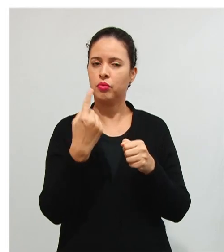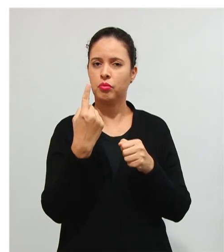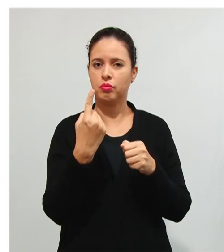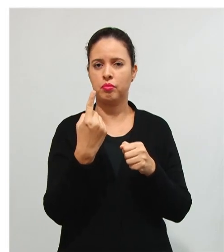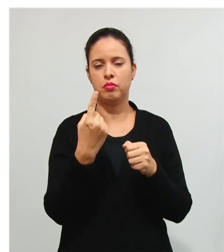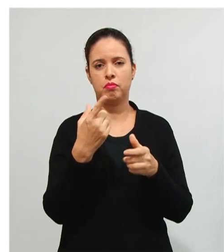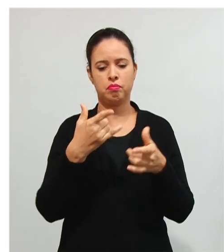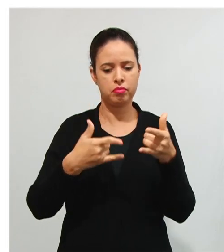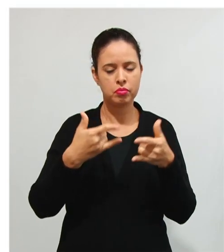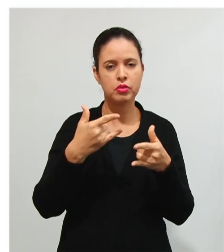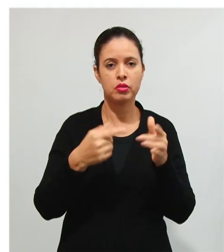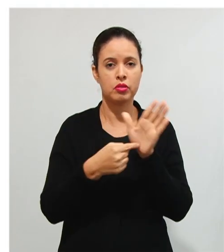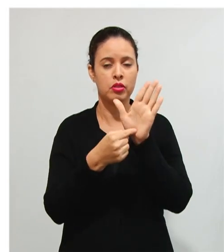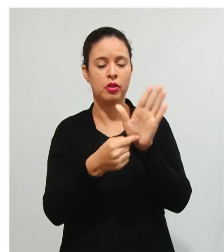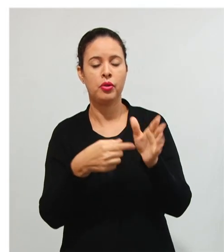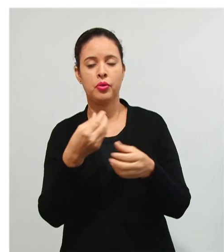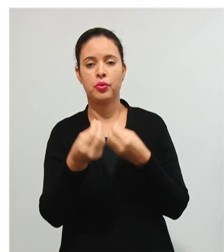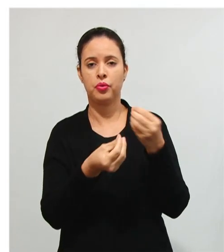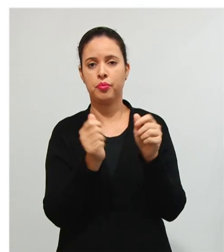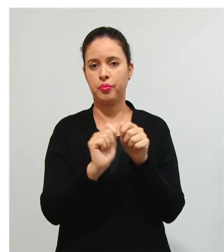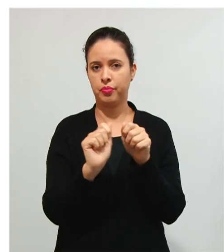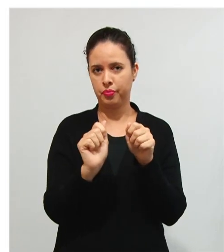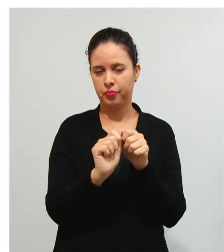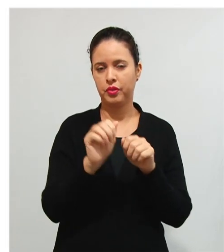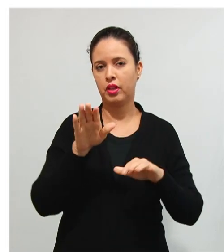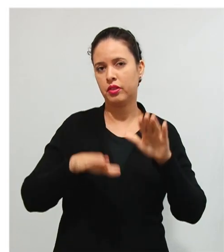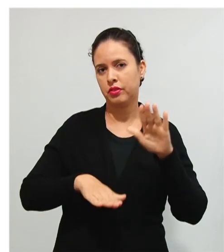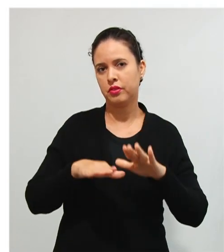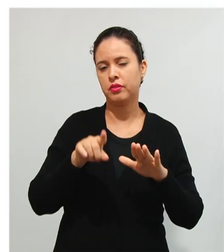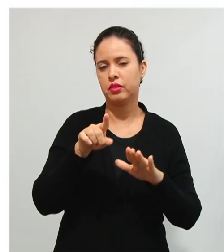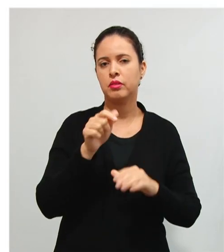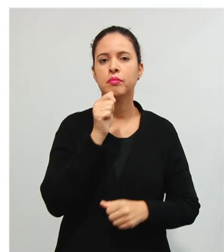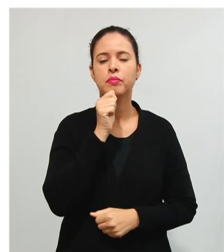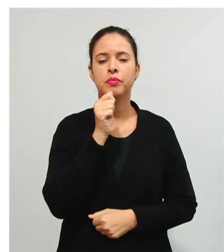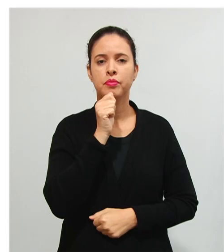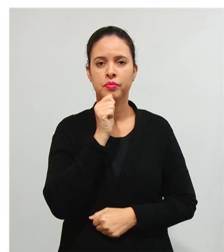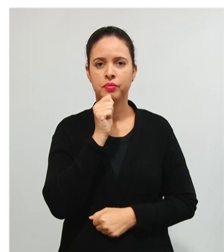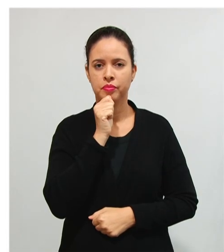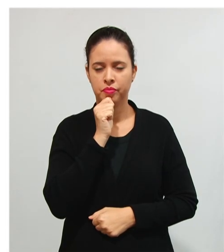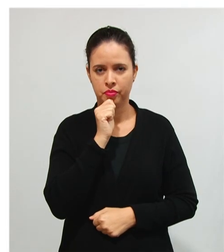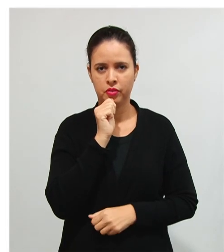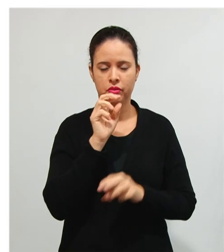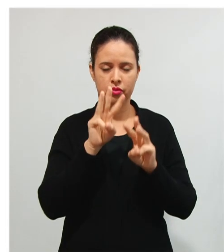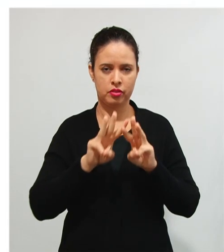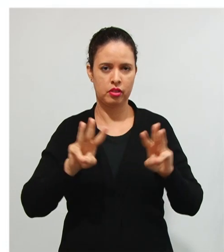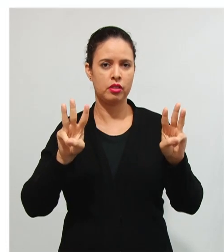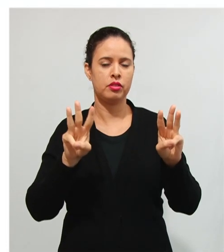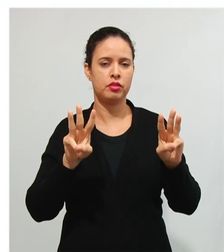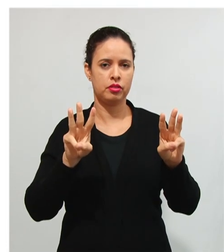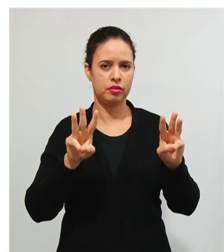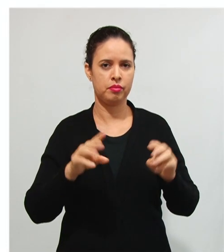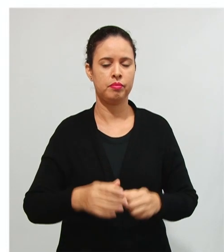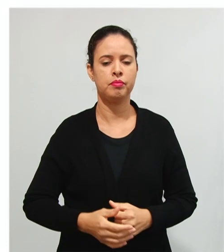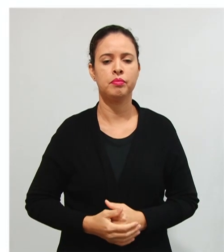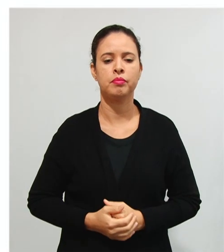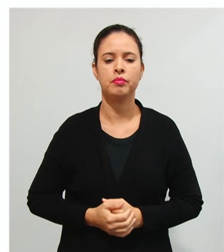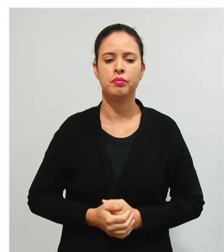e mostrar como que pode ser feito isso, mesmo que às vezes você não tenha o Arduino em mãos, já que existem